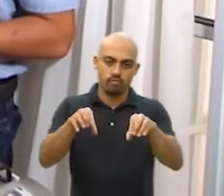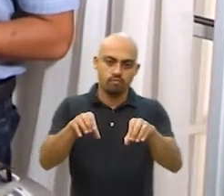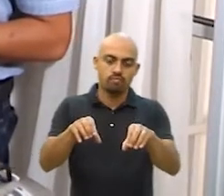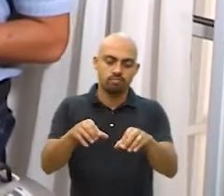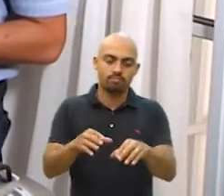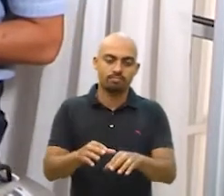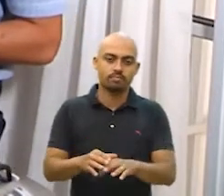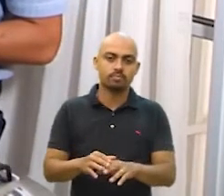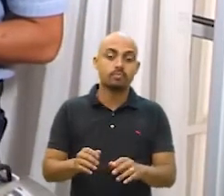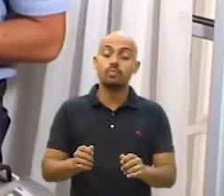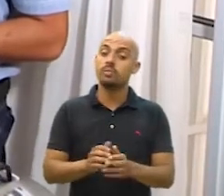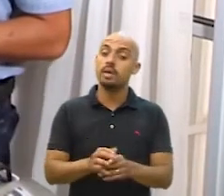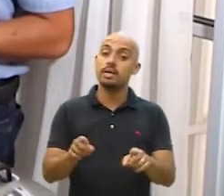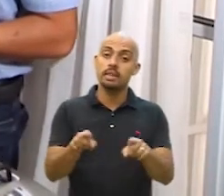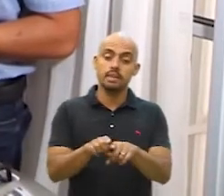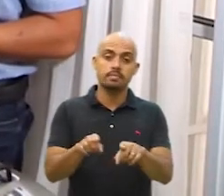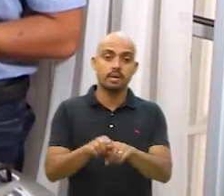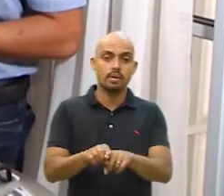podemos consumir ela